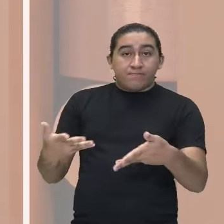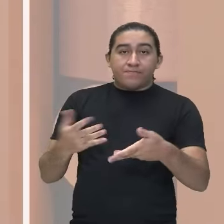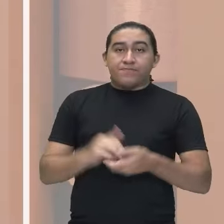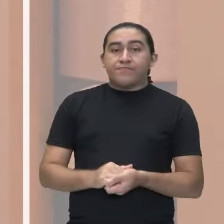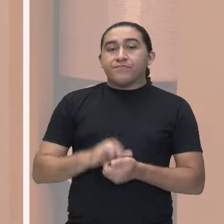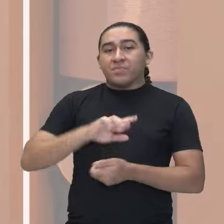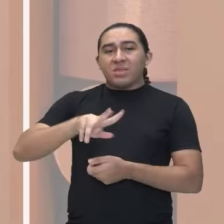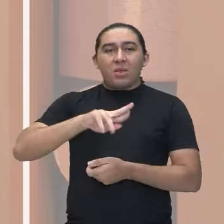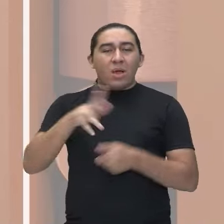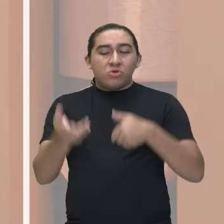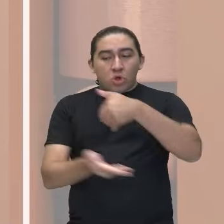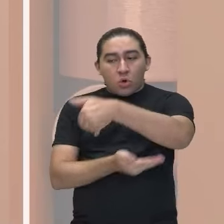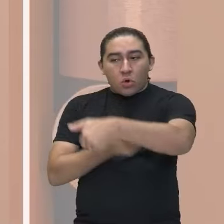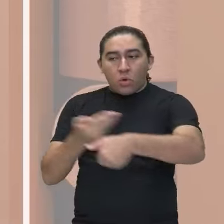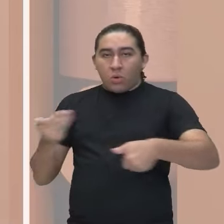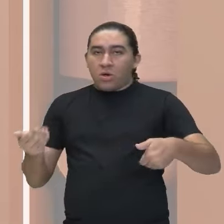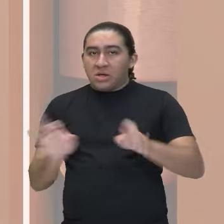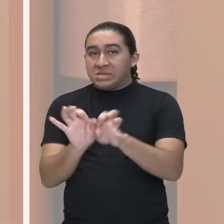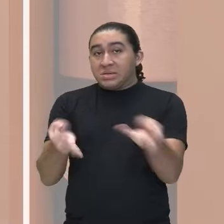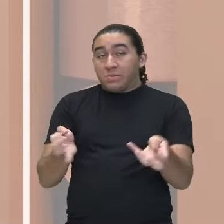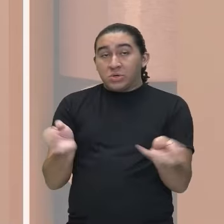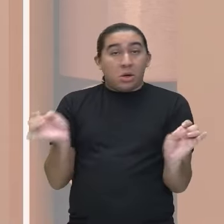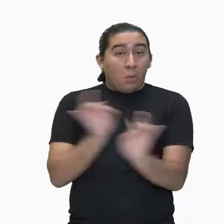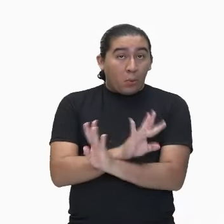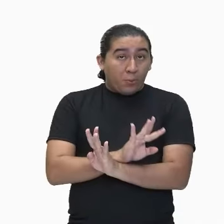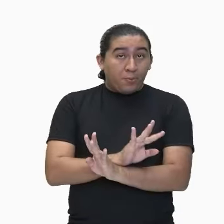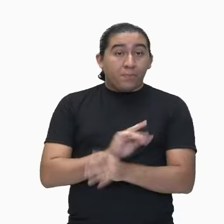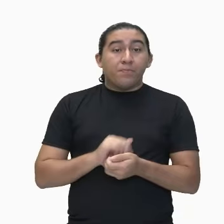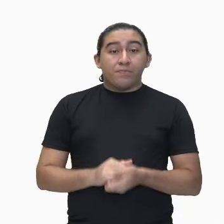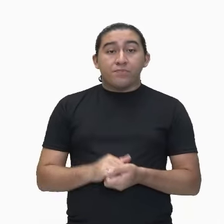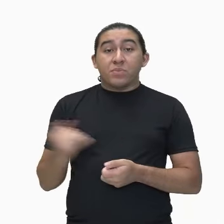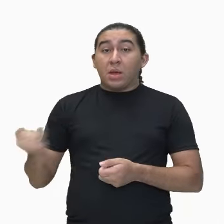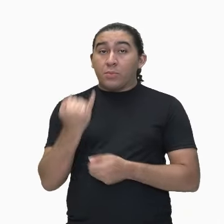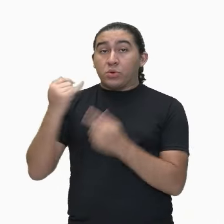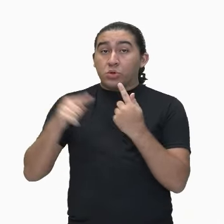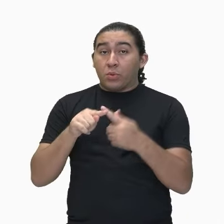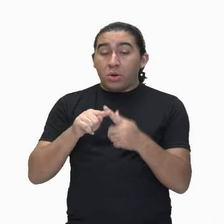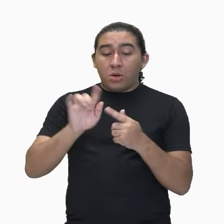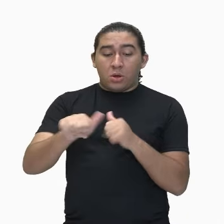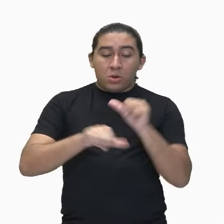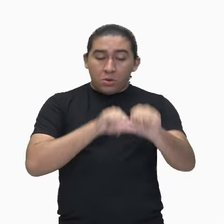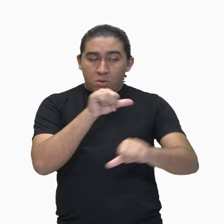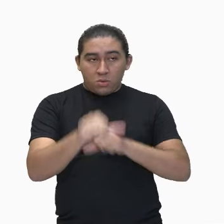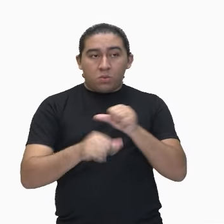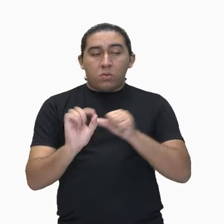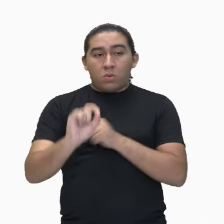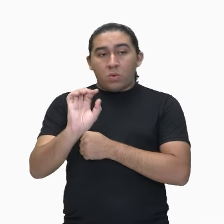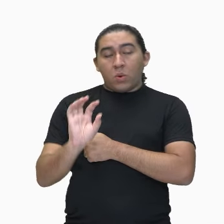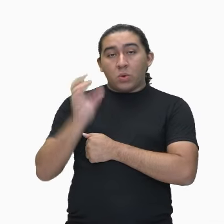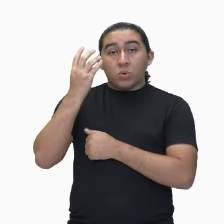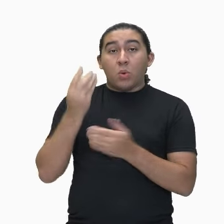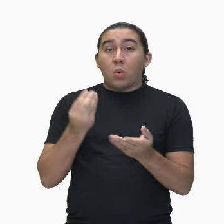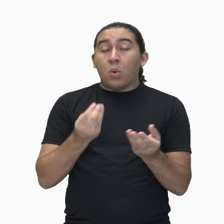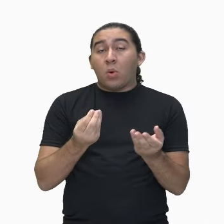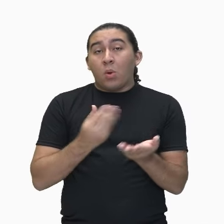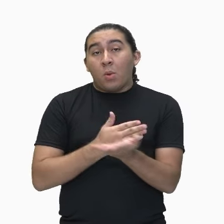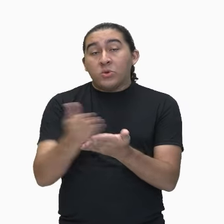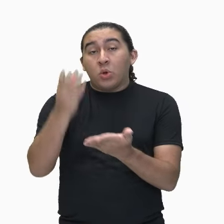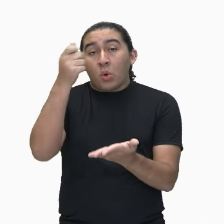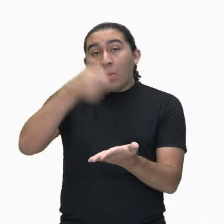é uma troca de um objeto para o outro. E isso aí é importante por quê? Porque essa troca, ela passou a exigir o quê?